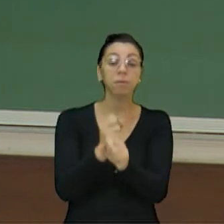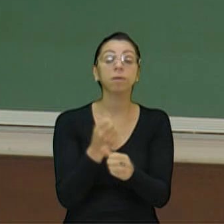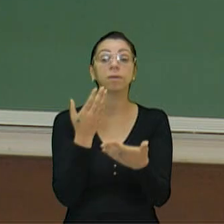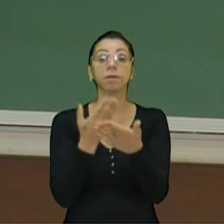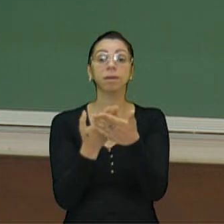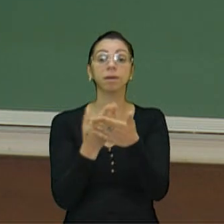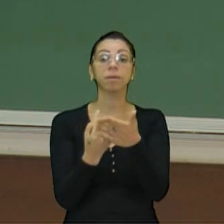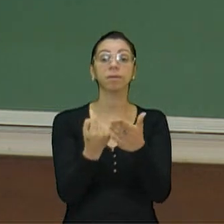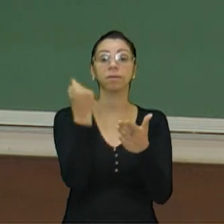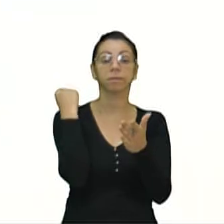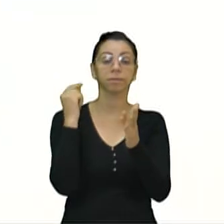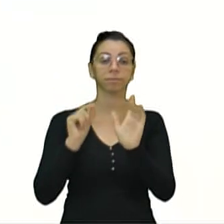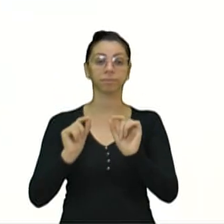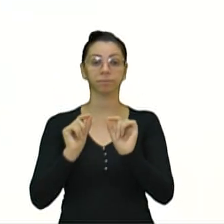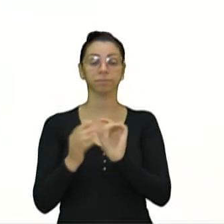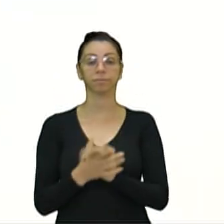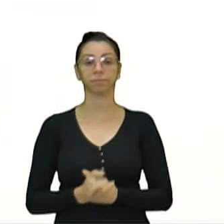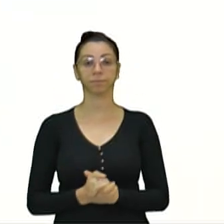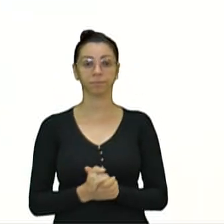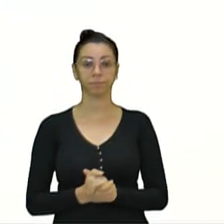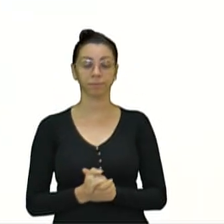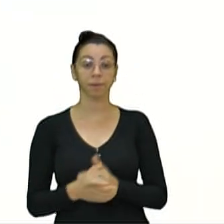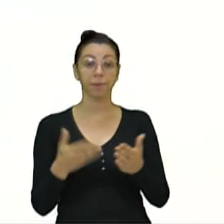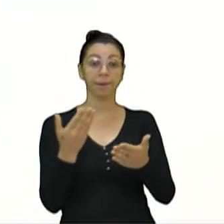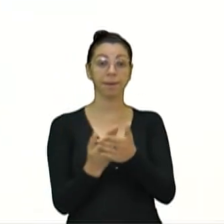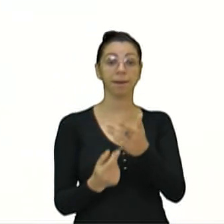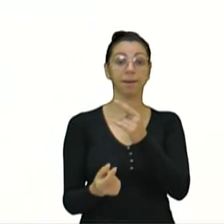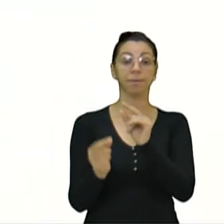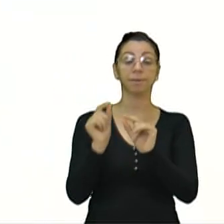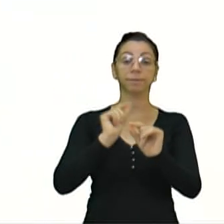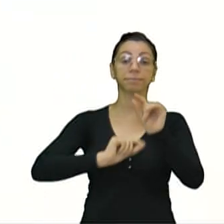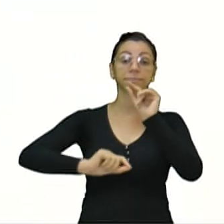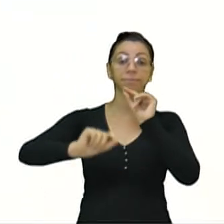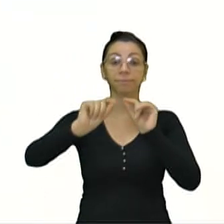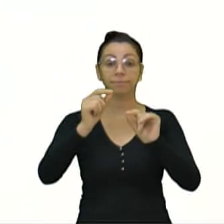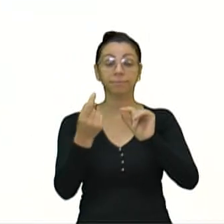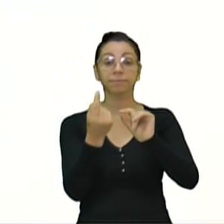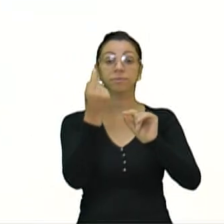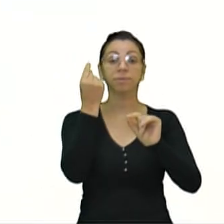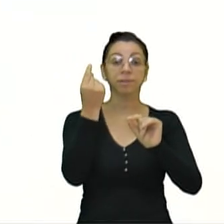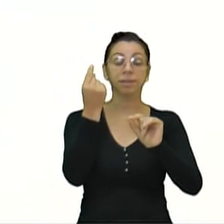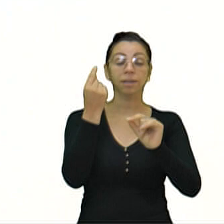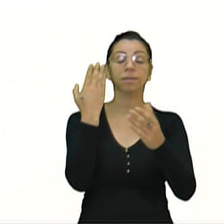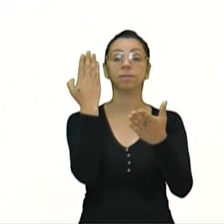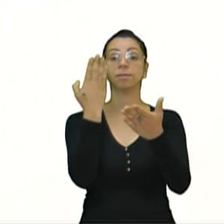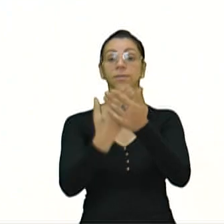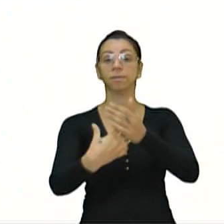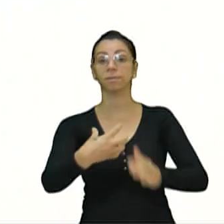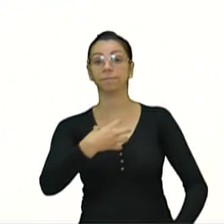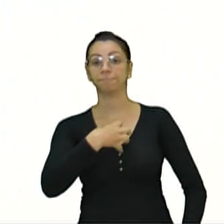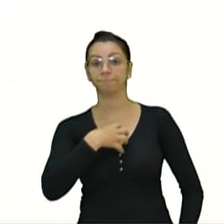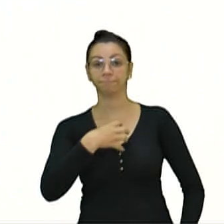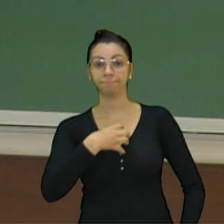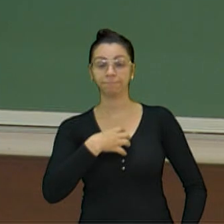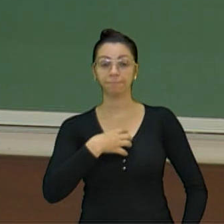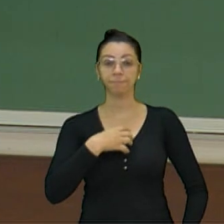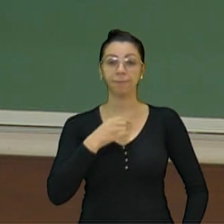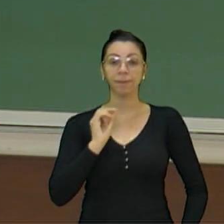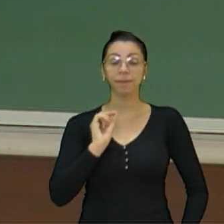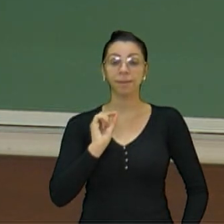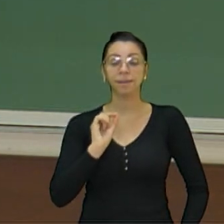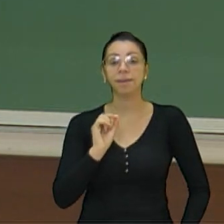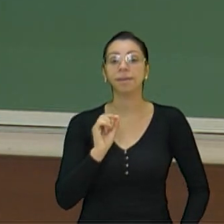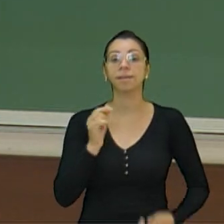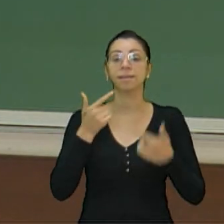aula anterior. Vejam aqui, ó. Na aula anterior, nós estudamos algumas diferentes maneiras da linguagem informal no inglês. Então, a